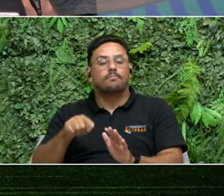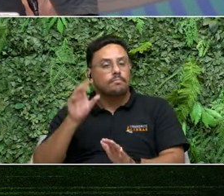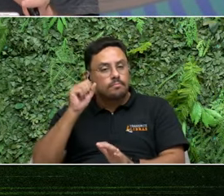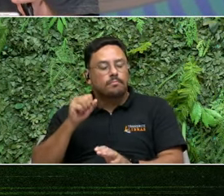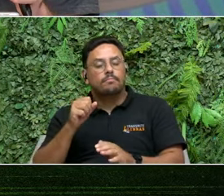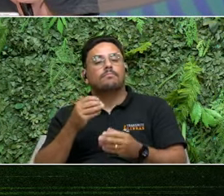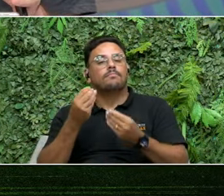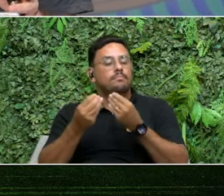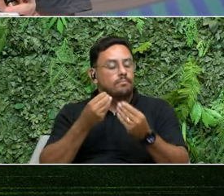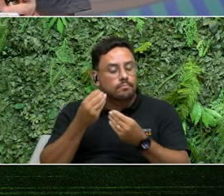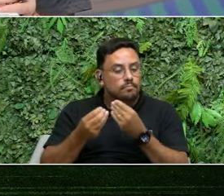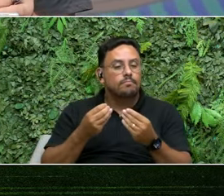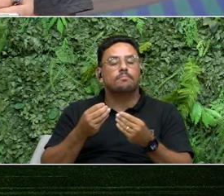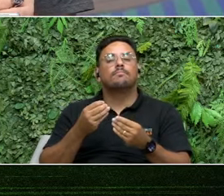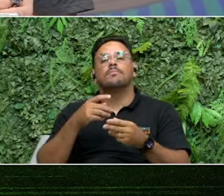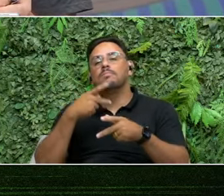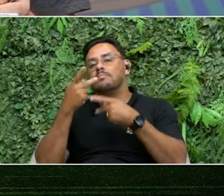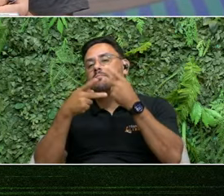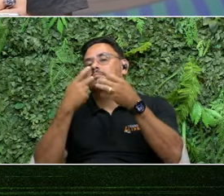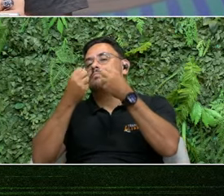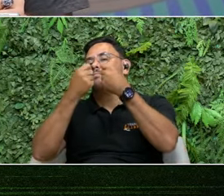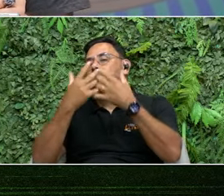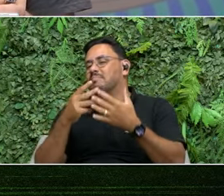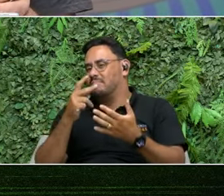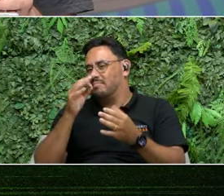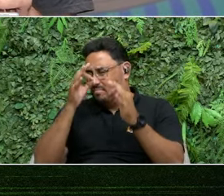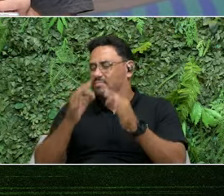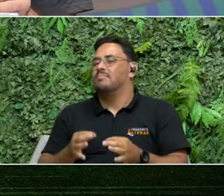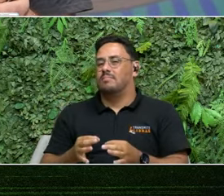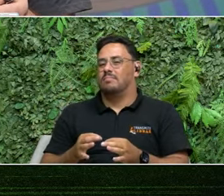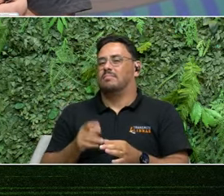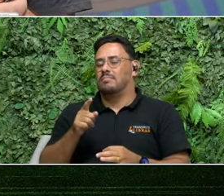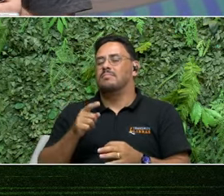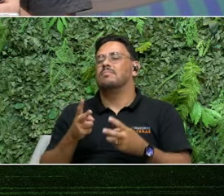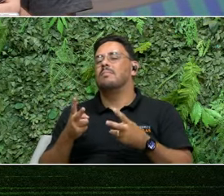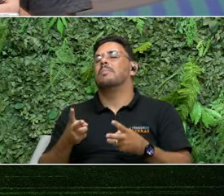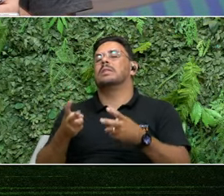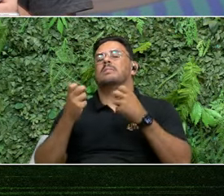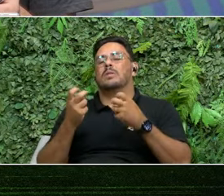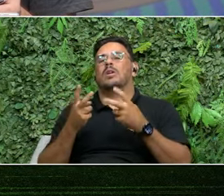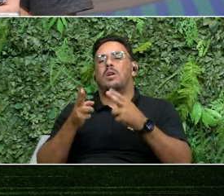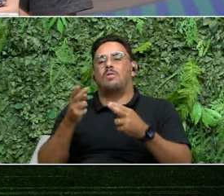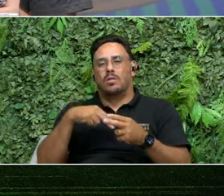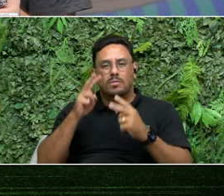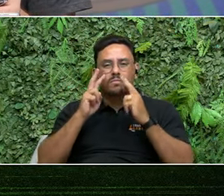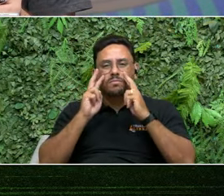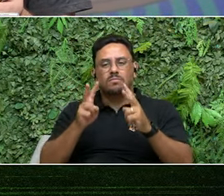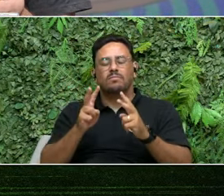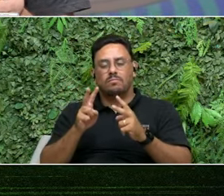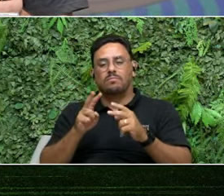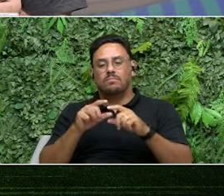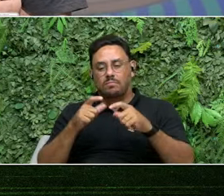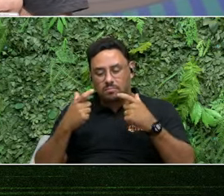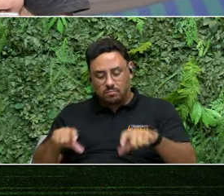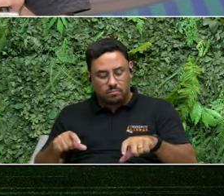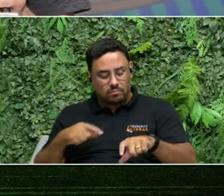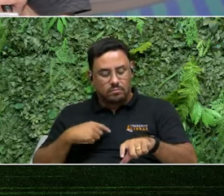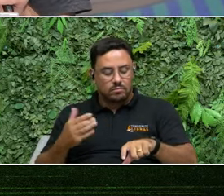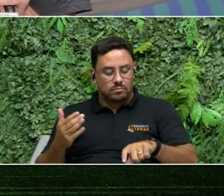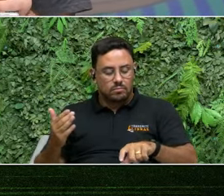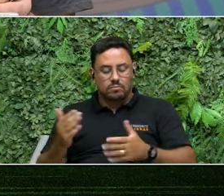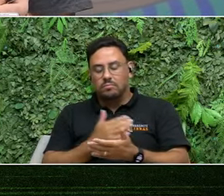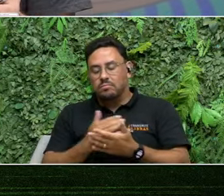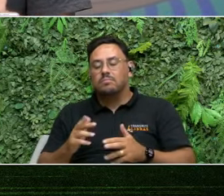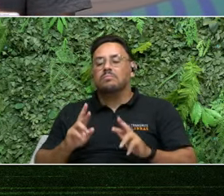as leituras estão corretas eles viram aquilo que a gente eh também observou dentro de campo ou alguém tá com uma visão um pouco